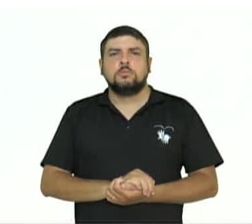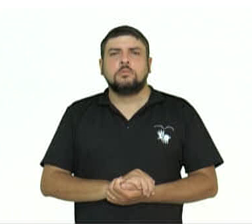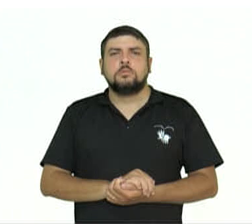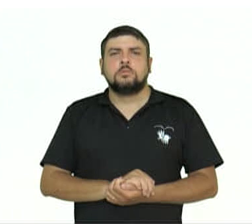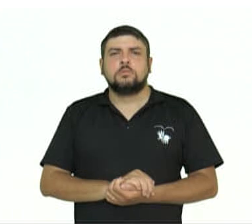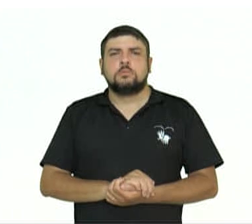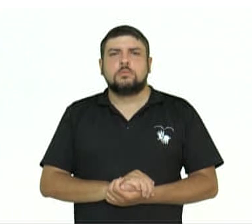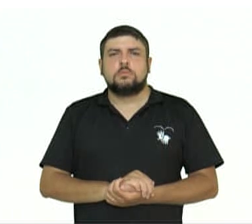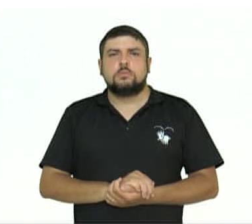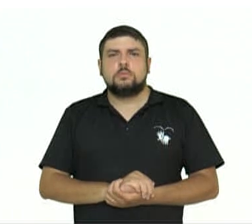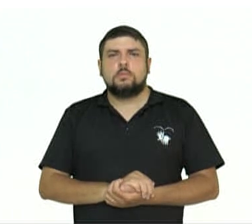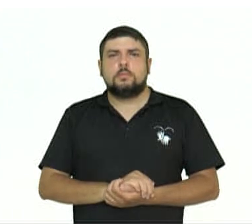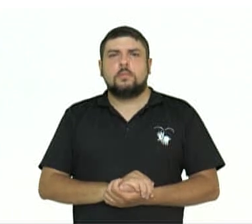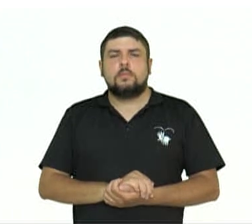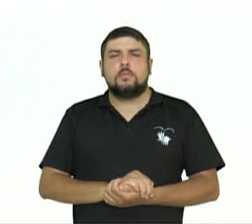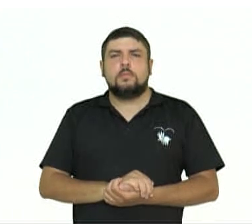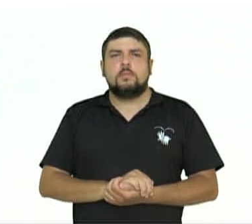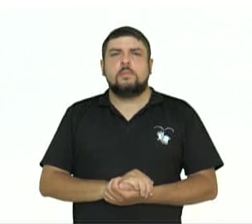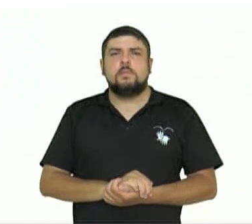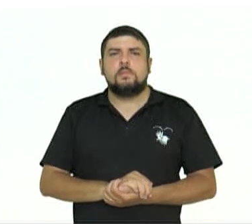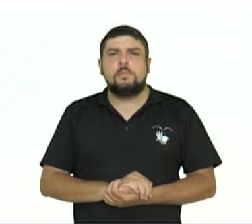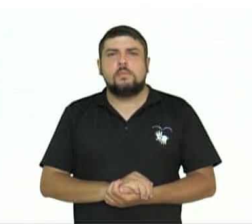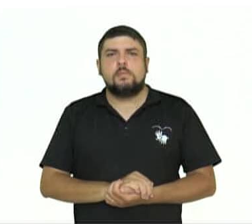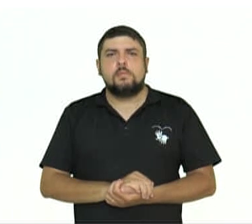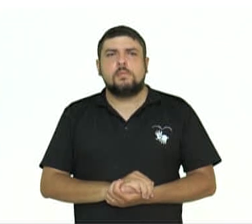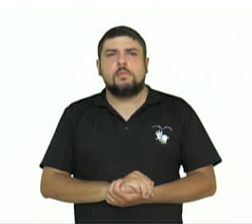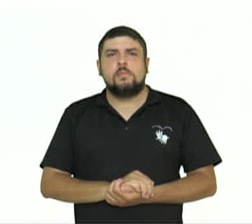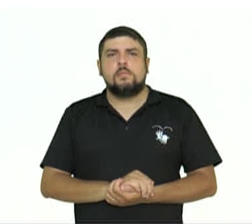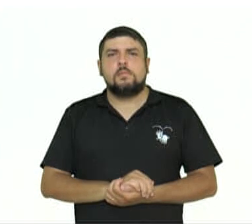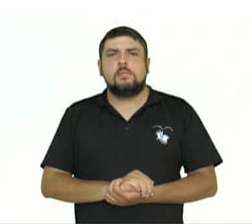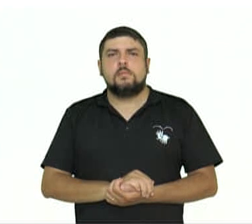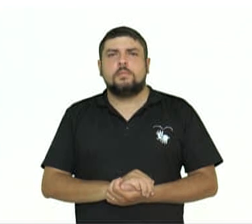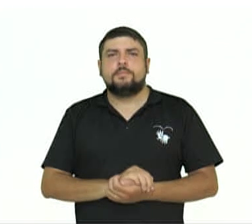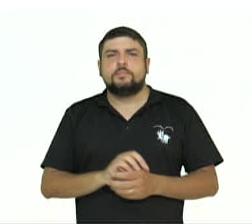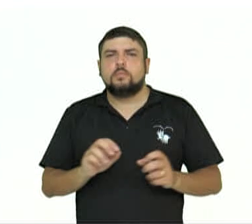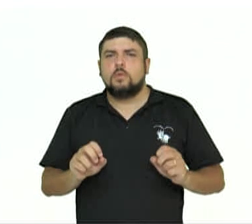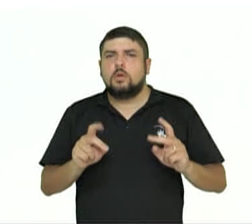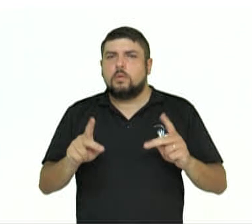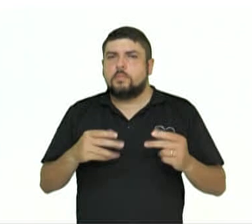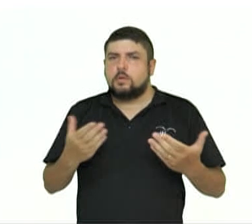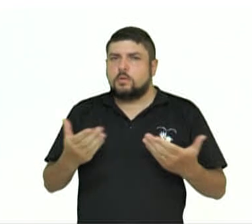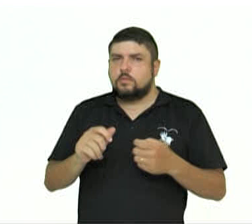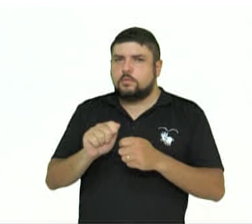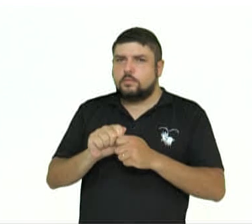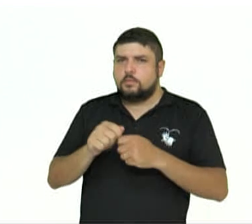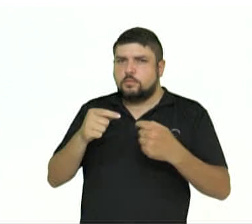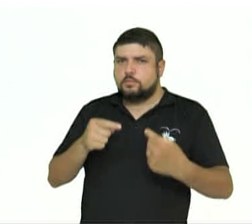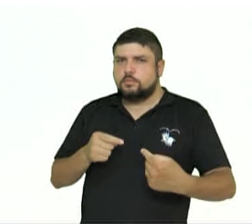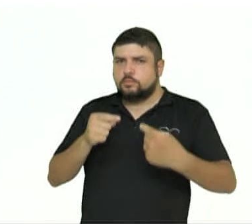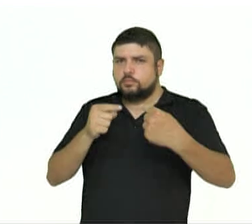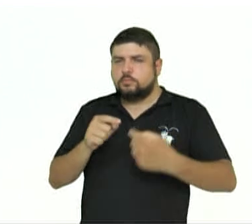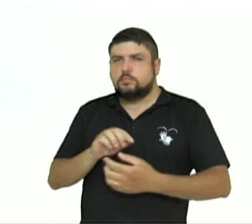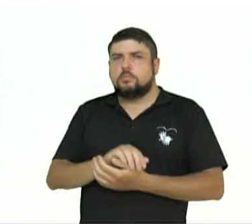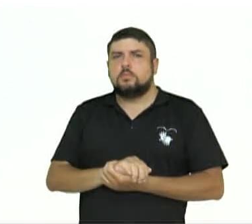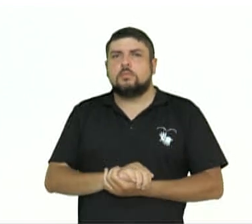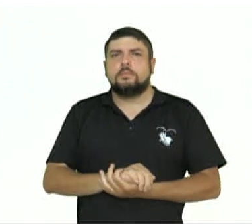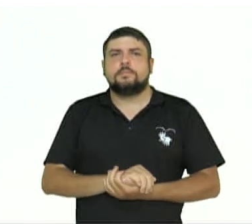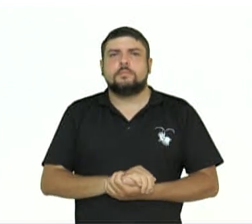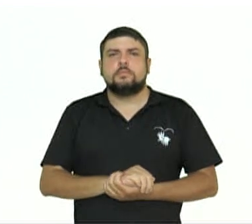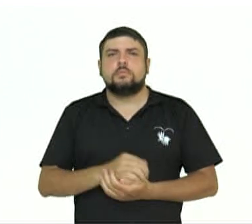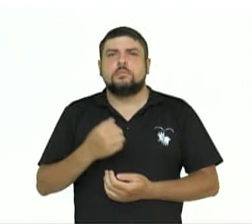adjetivo es enfermo. Bien? Vamos agora fazer o nosso quiz. Número 1. com